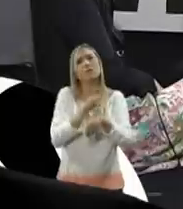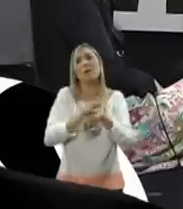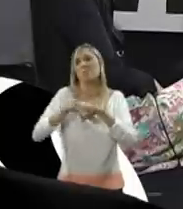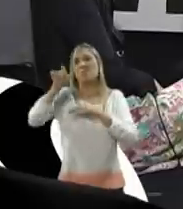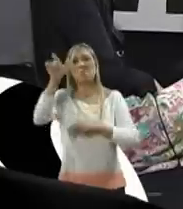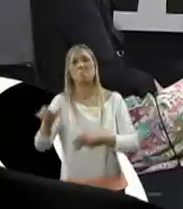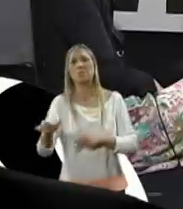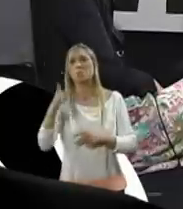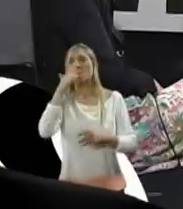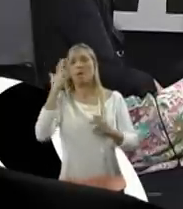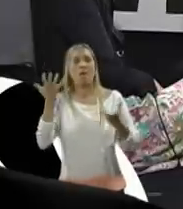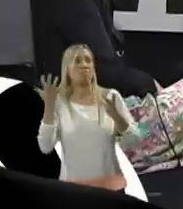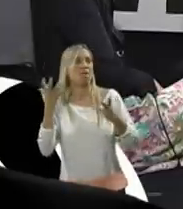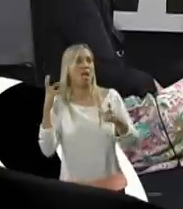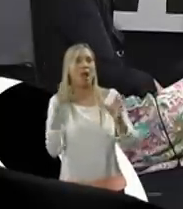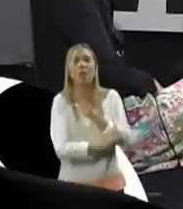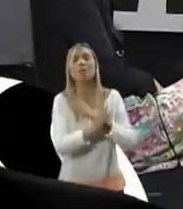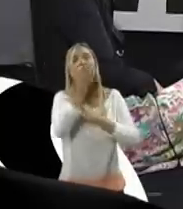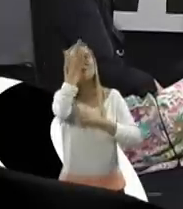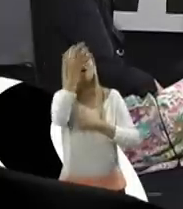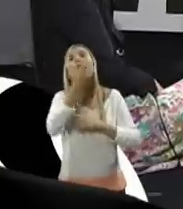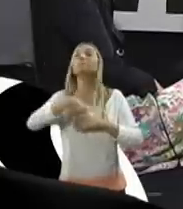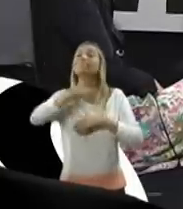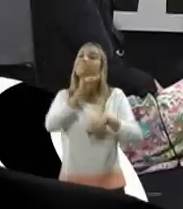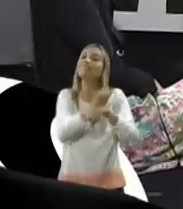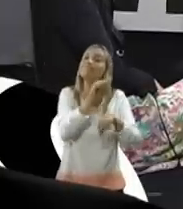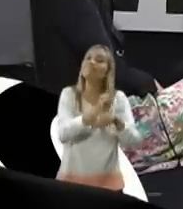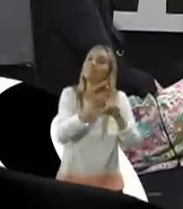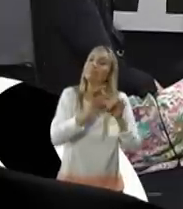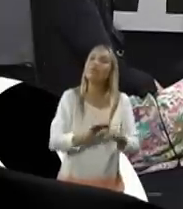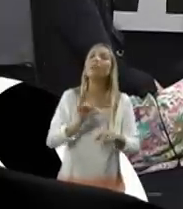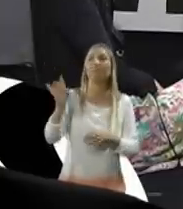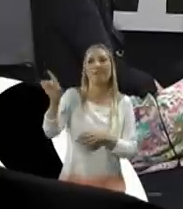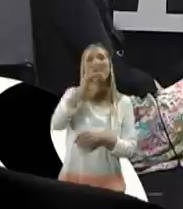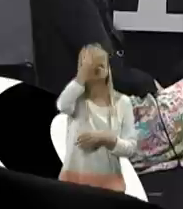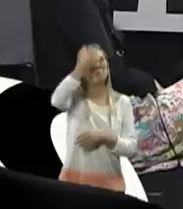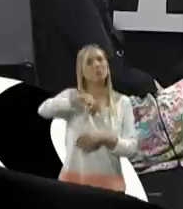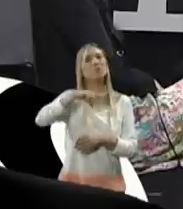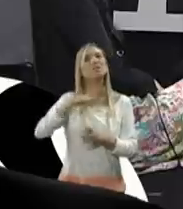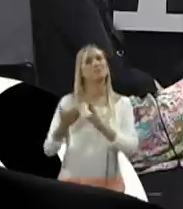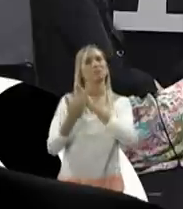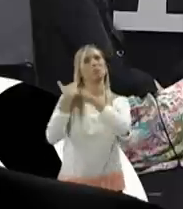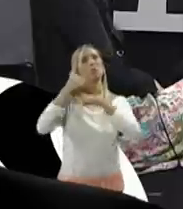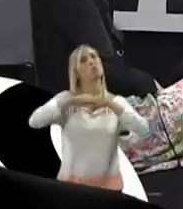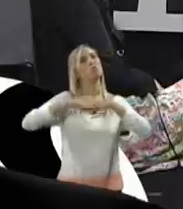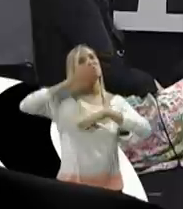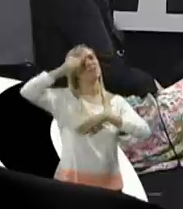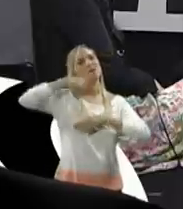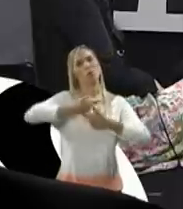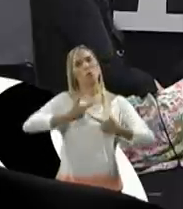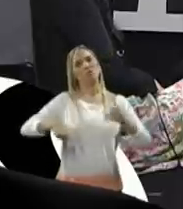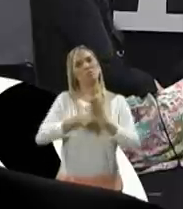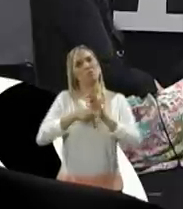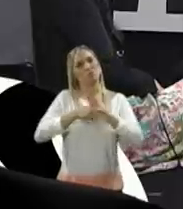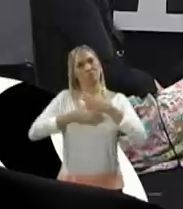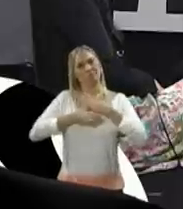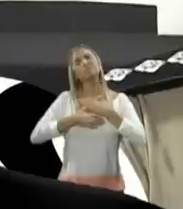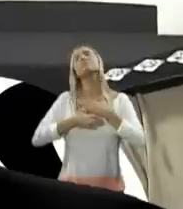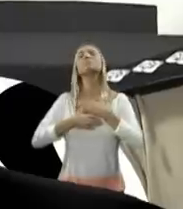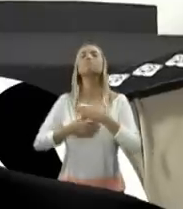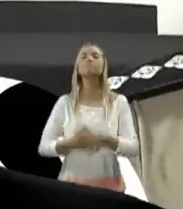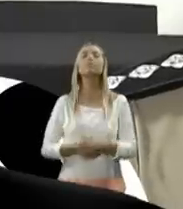motivado. Como a gente pode construir uma cultura da paz, um cotidiano mais pacífico para as nossas cidades